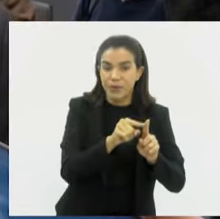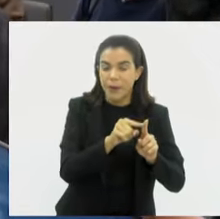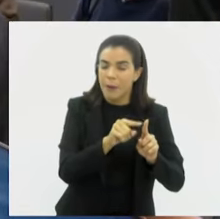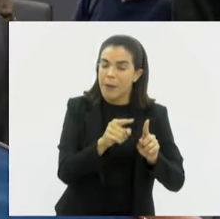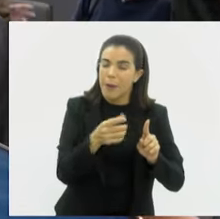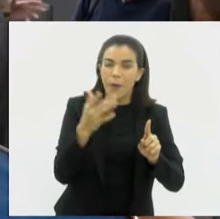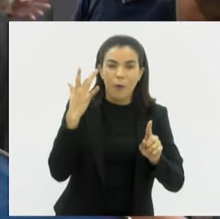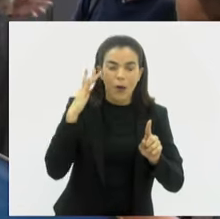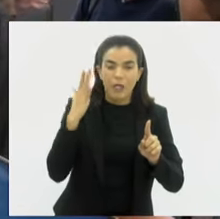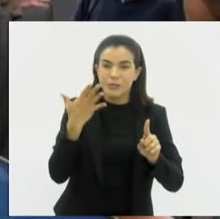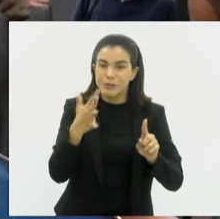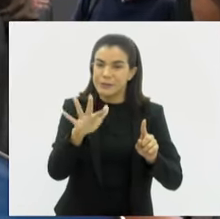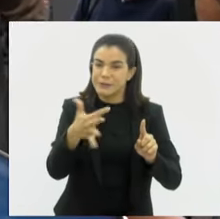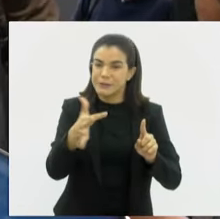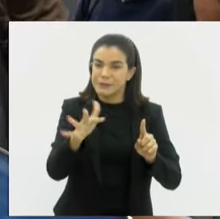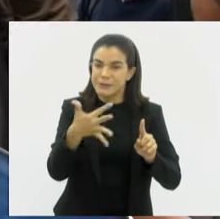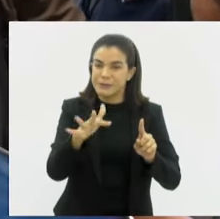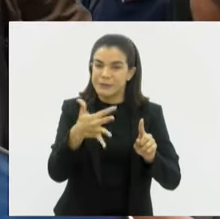pelo menos